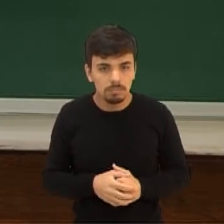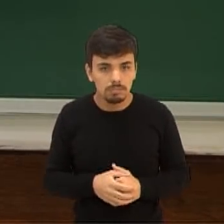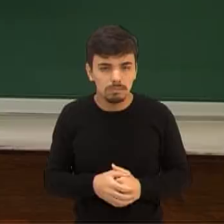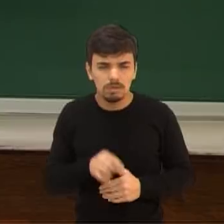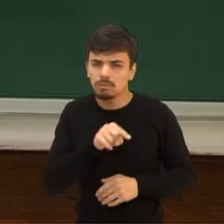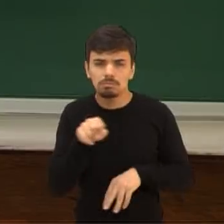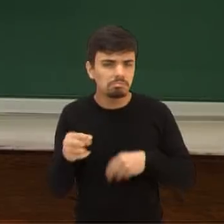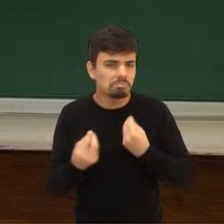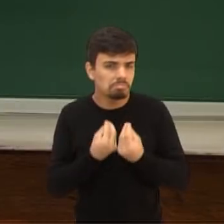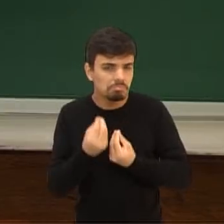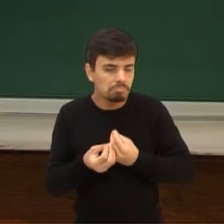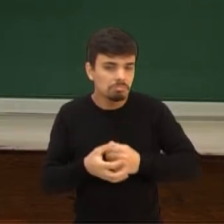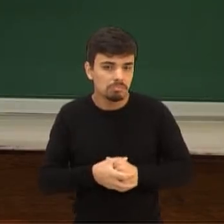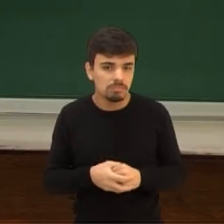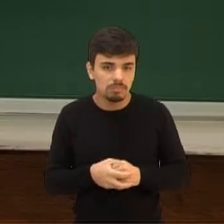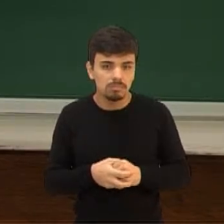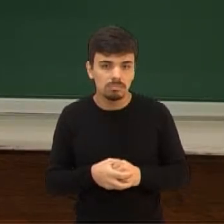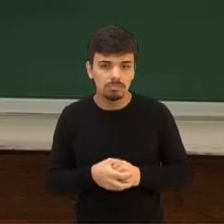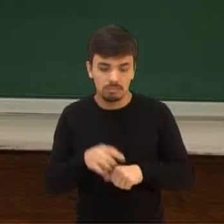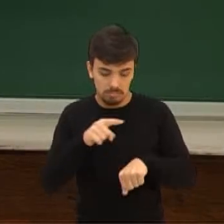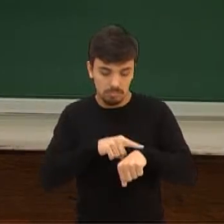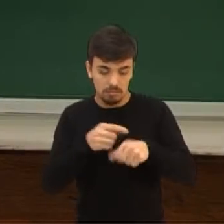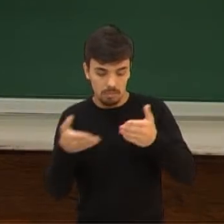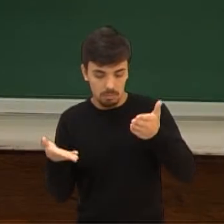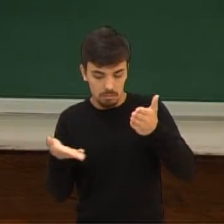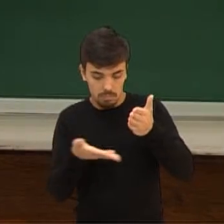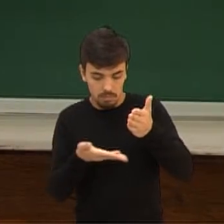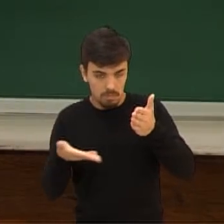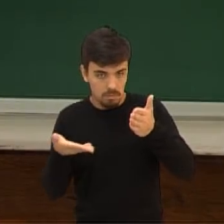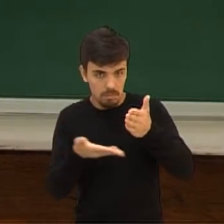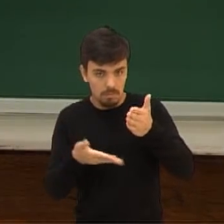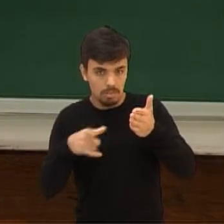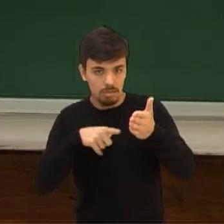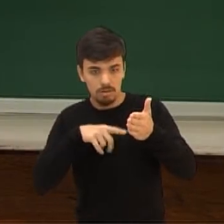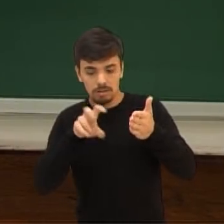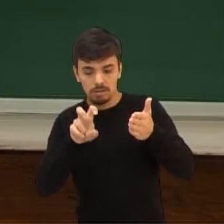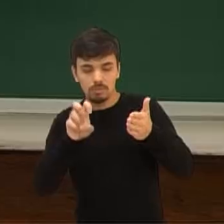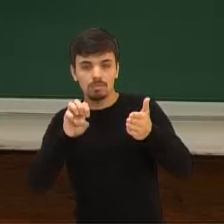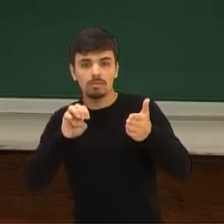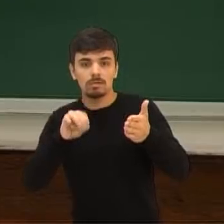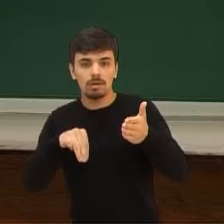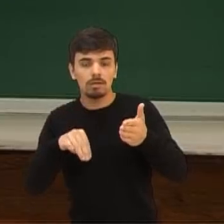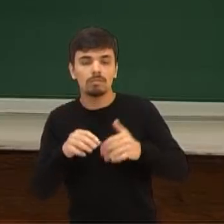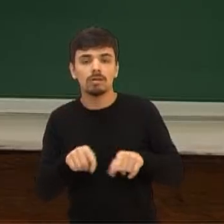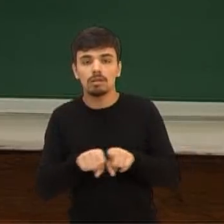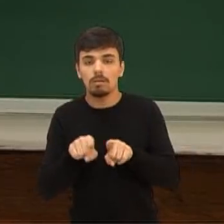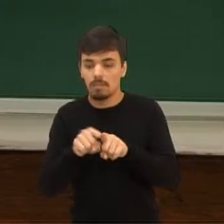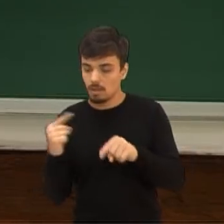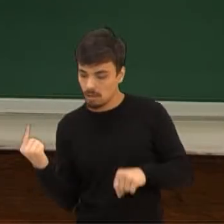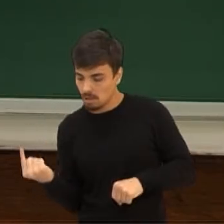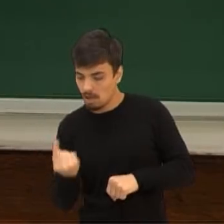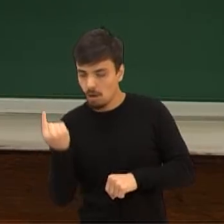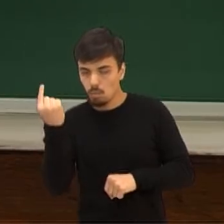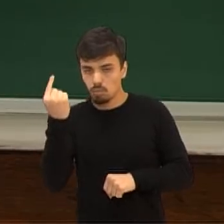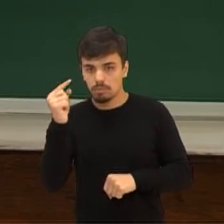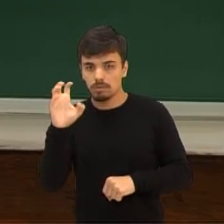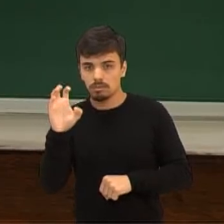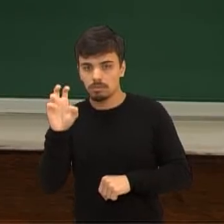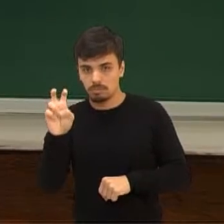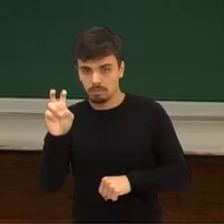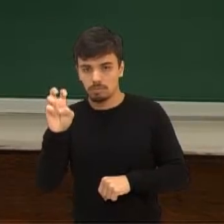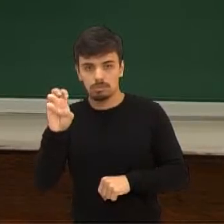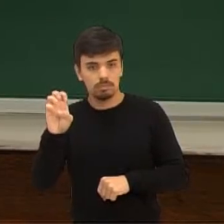Como será? Aqui a nossa base mede 5 centímetros e a nossa altura também mede